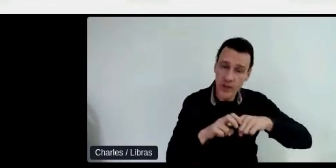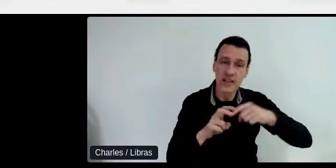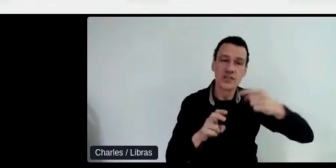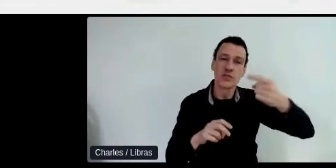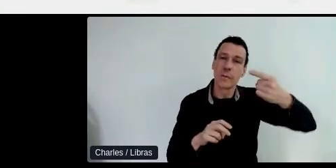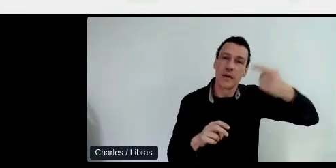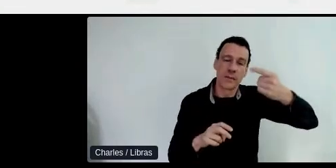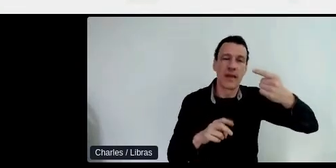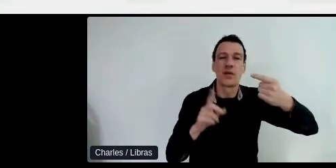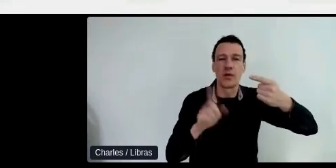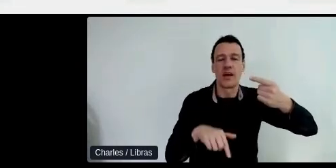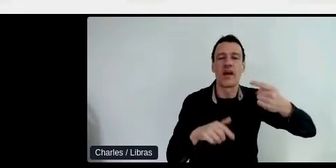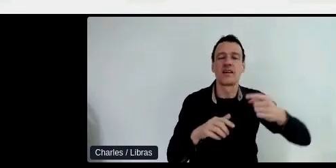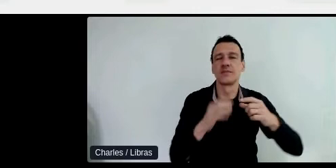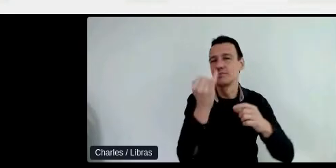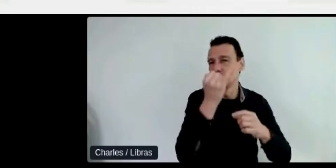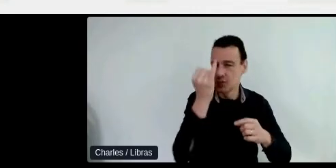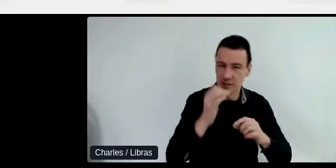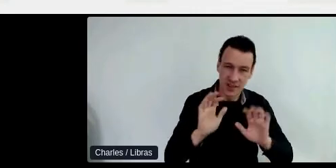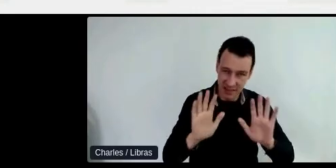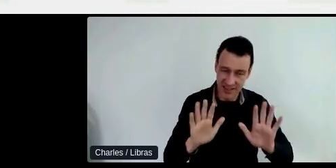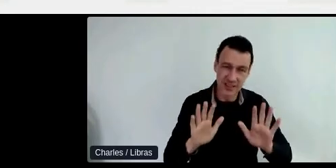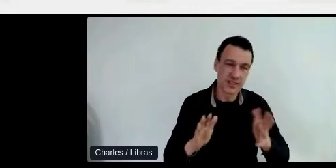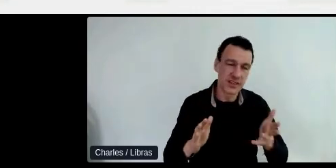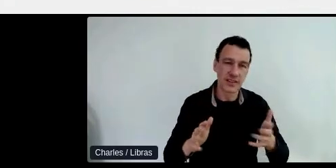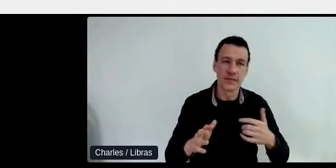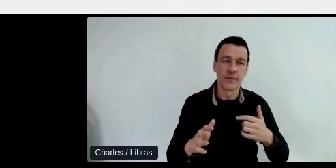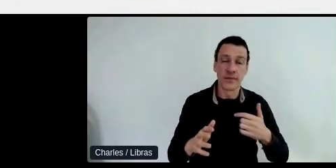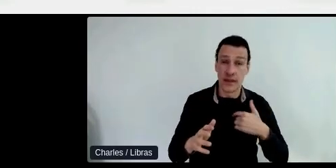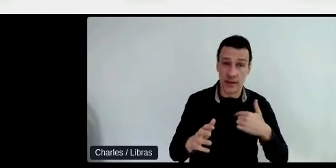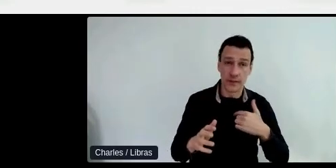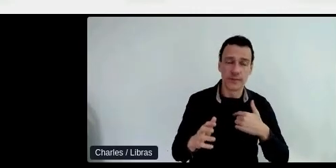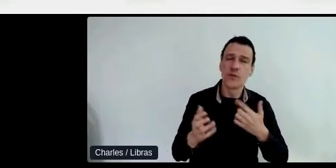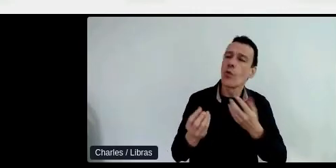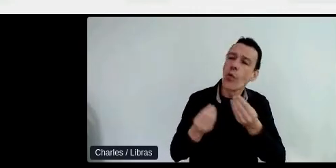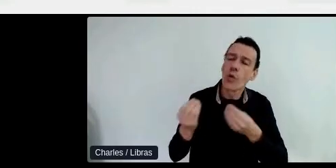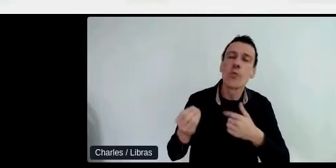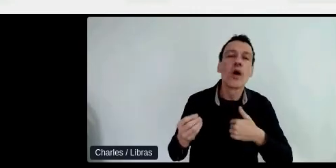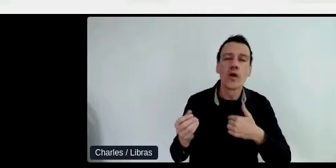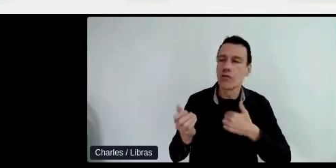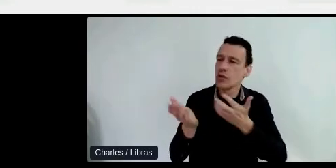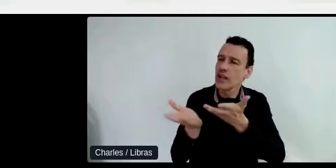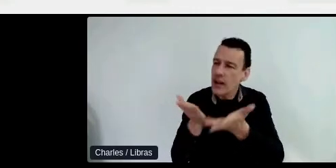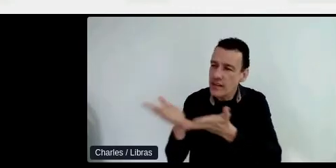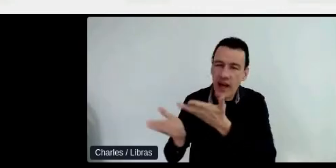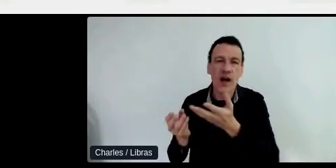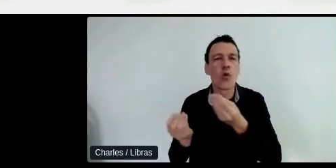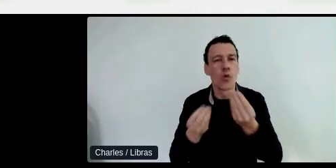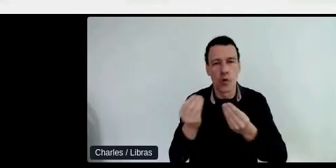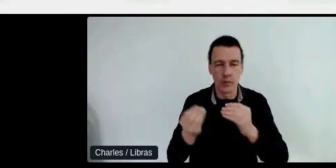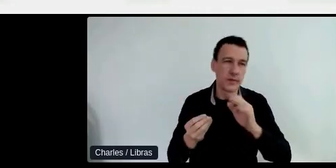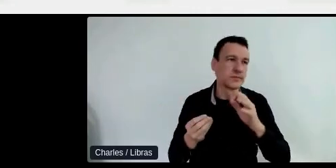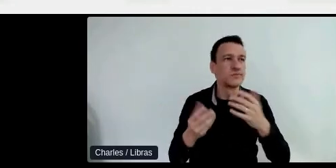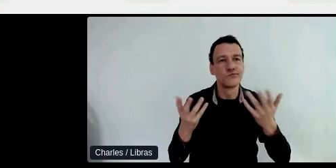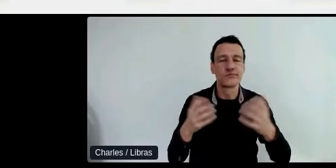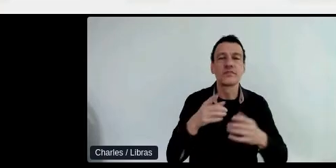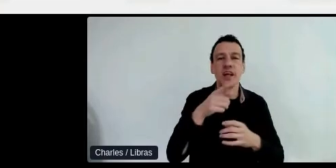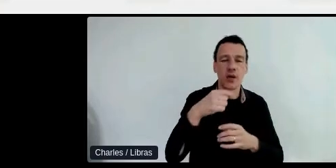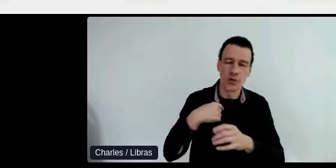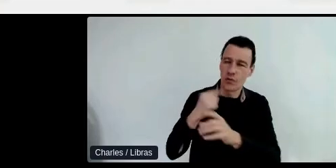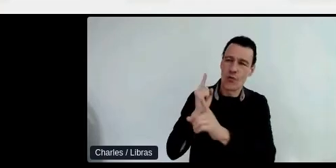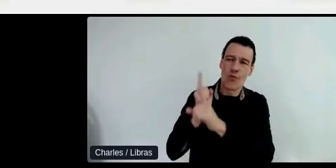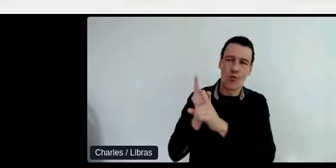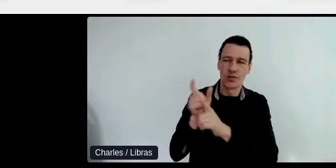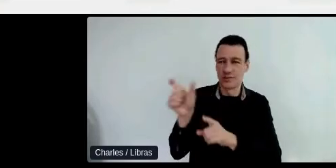acessibilidade atitudinal, ela traz uma importância muito grande, de como eu vou tratar as pessoas. Então, se eu encontro uma pessoa com deficiência